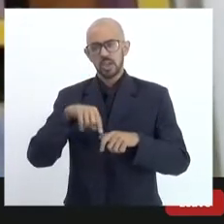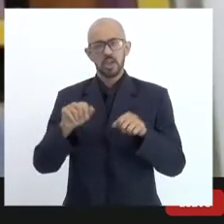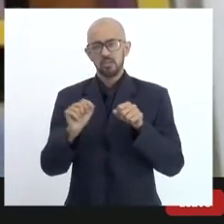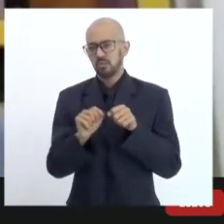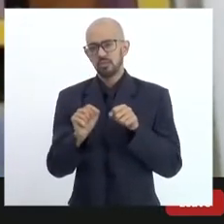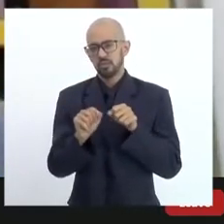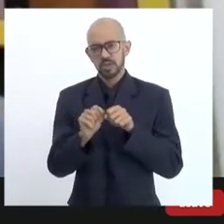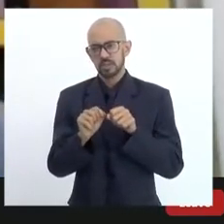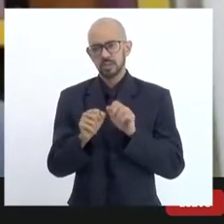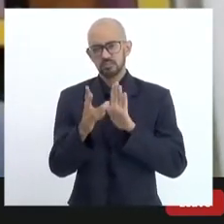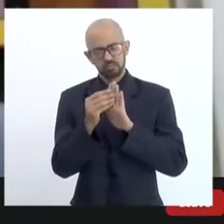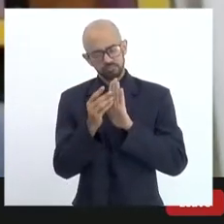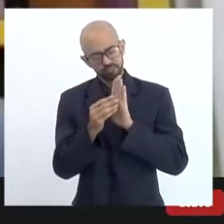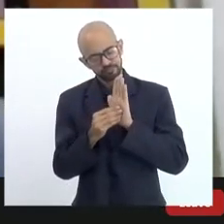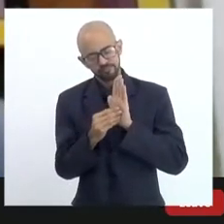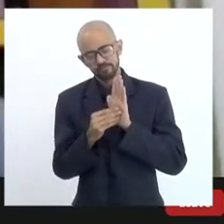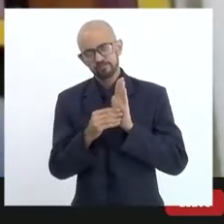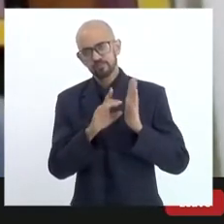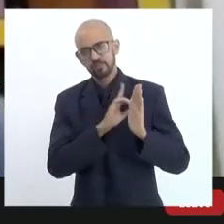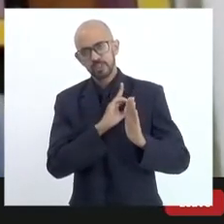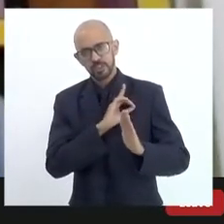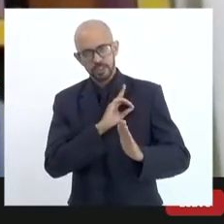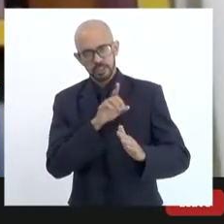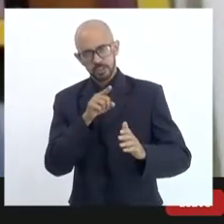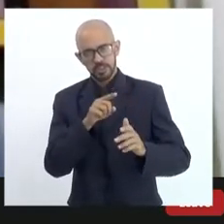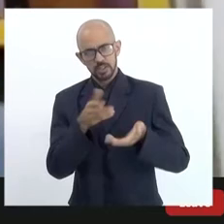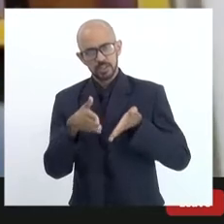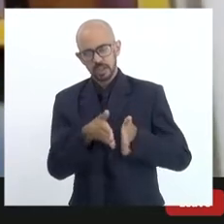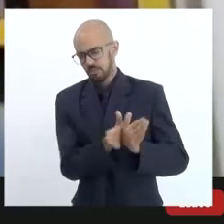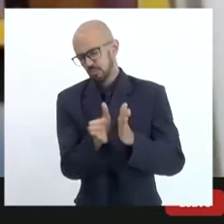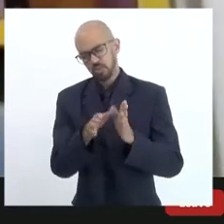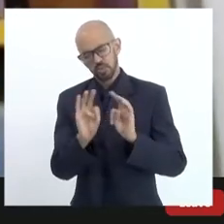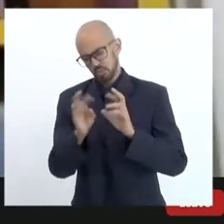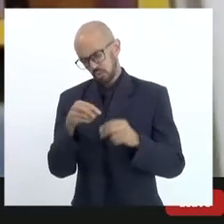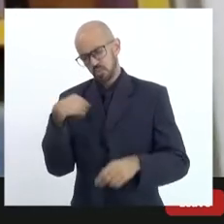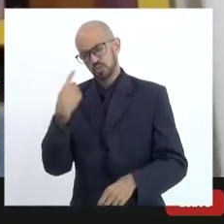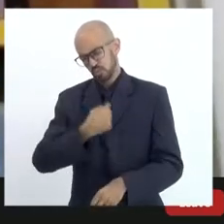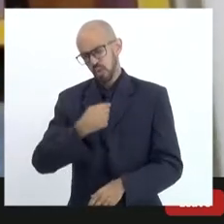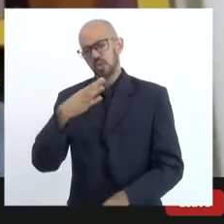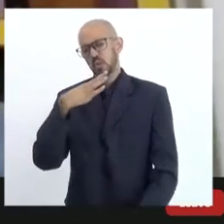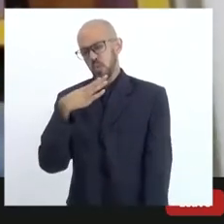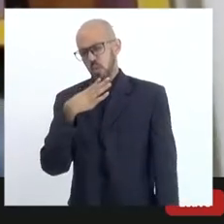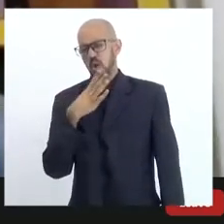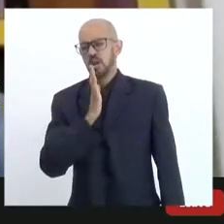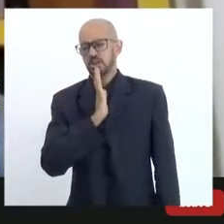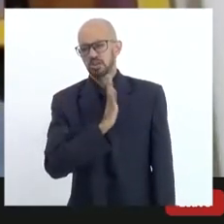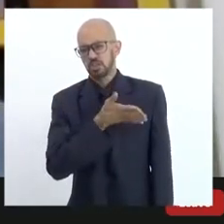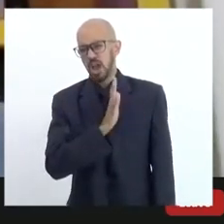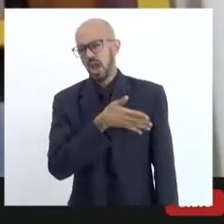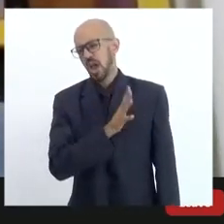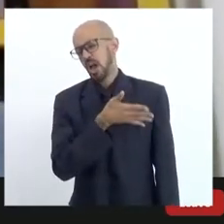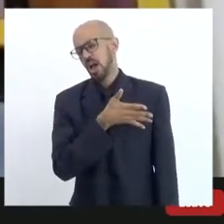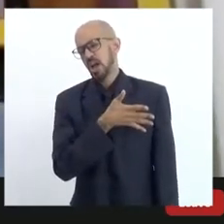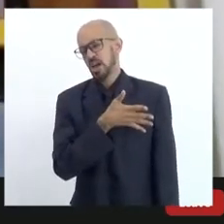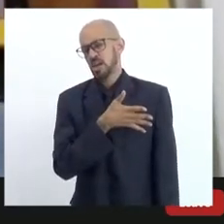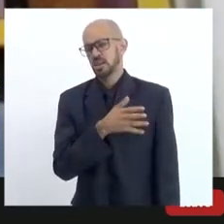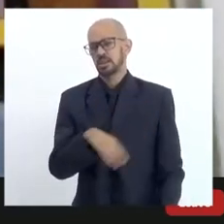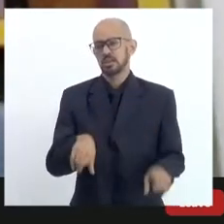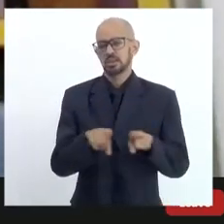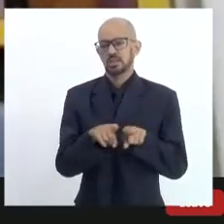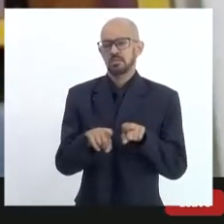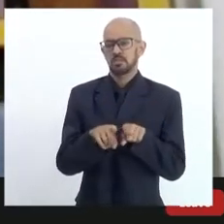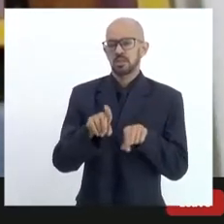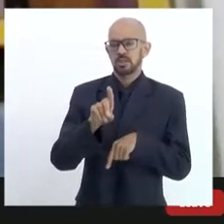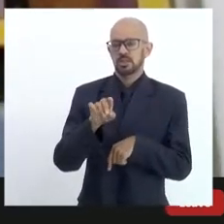o registro, tudo isso que eu colocou aí, esse caminho, esse percurso, todos nós já sabemos. E a Diane sabe, né? Quer dizer, a Diane que é uma